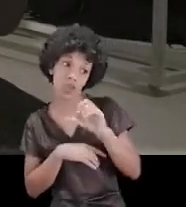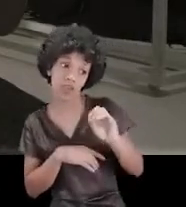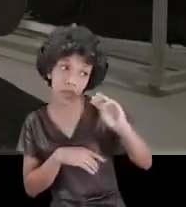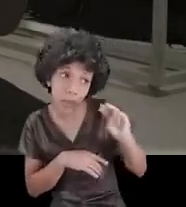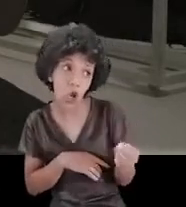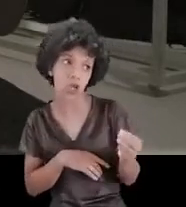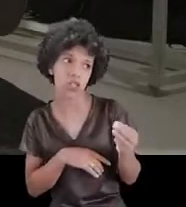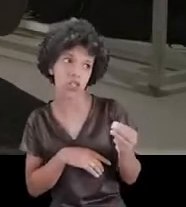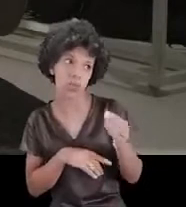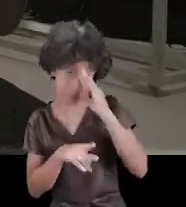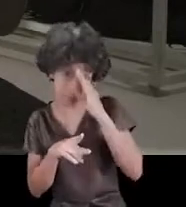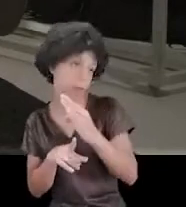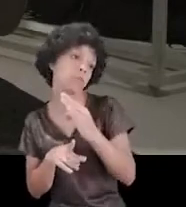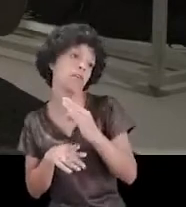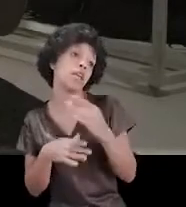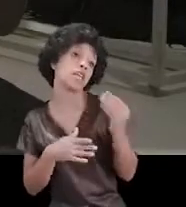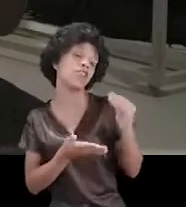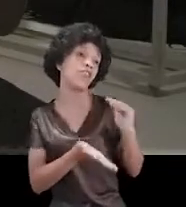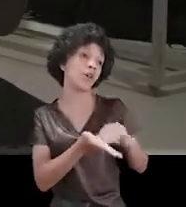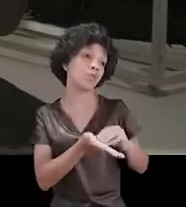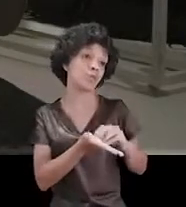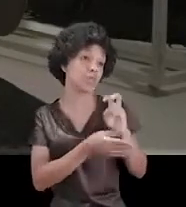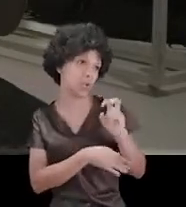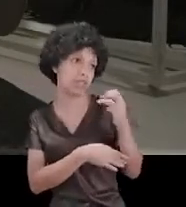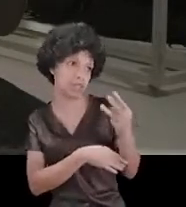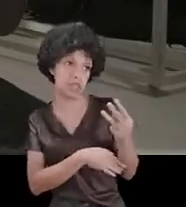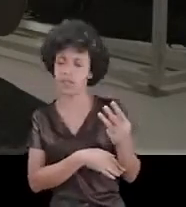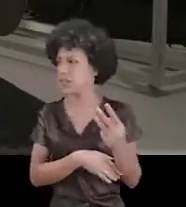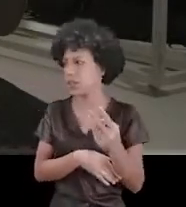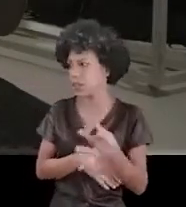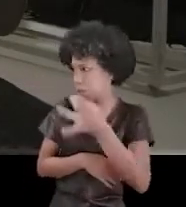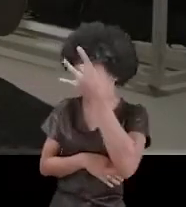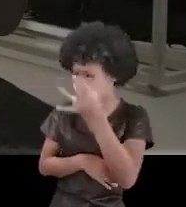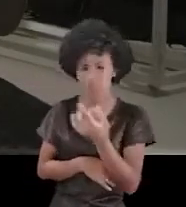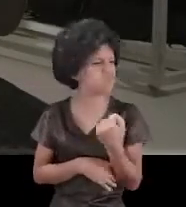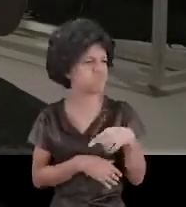que faltou um número que foi 53 e o 53 está na tua cabeça eu